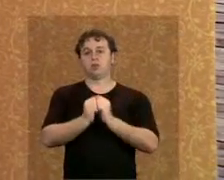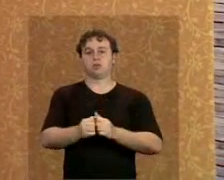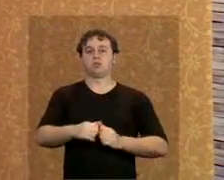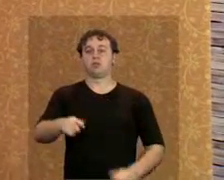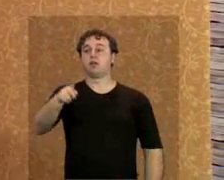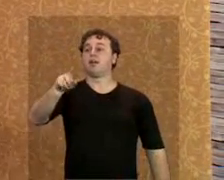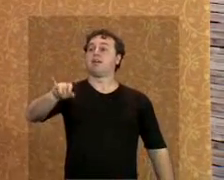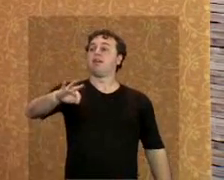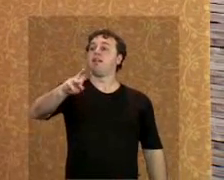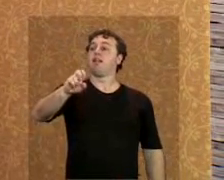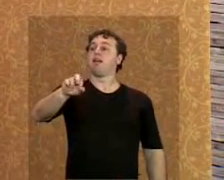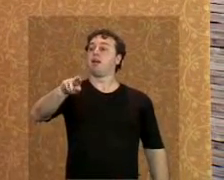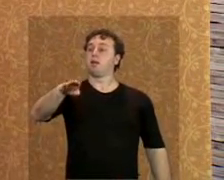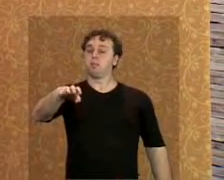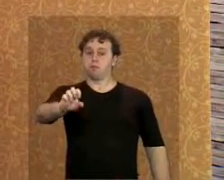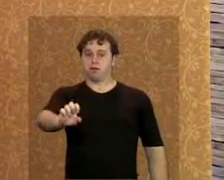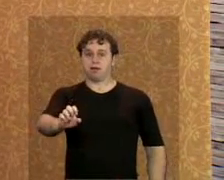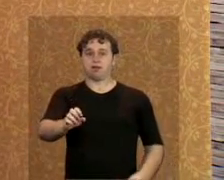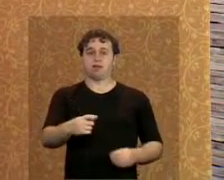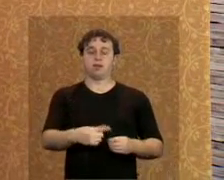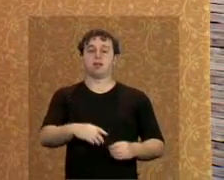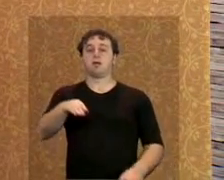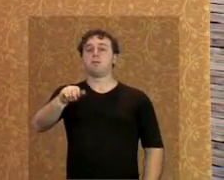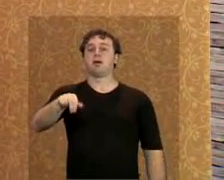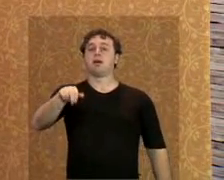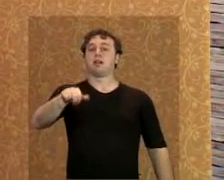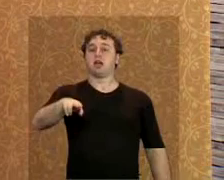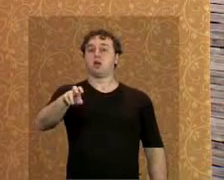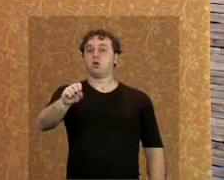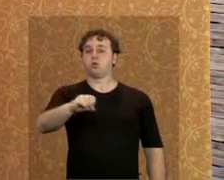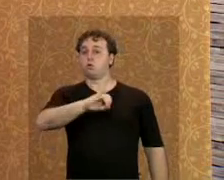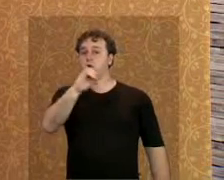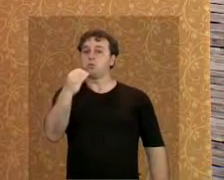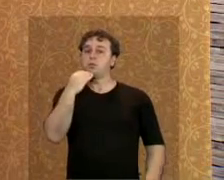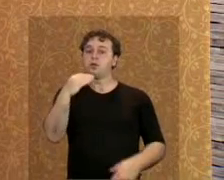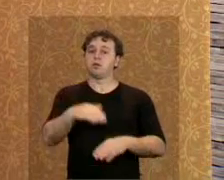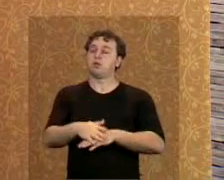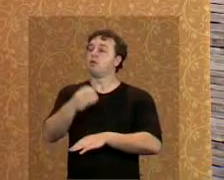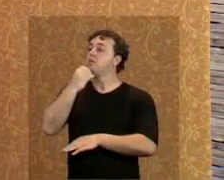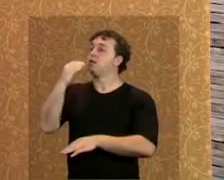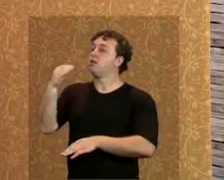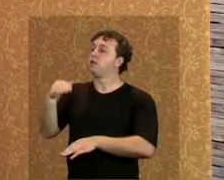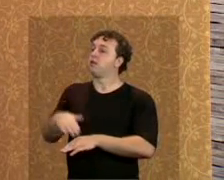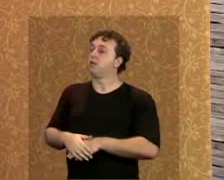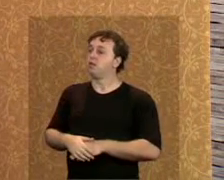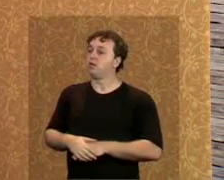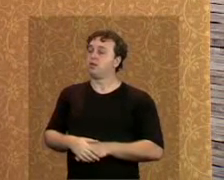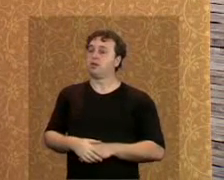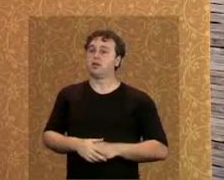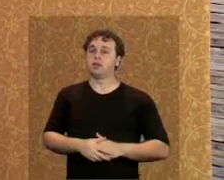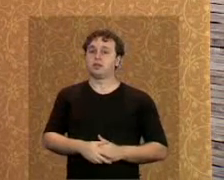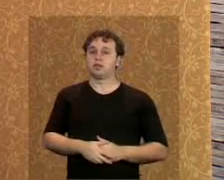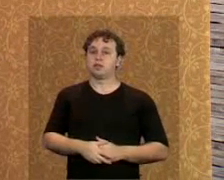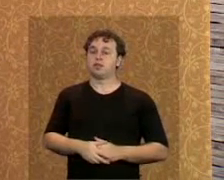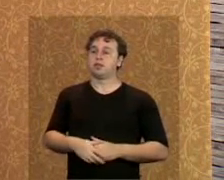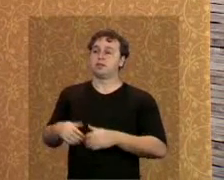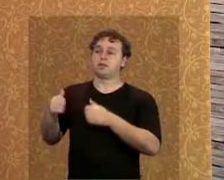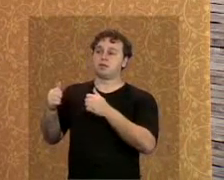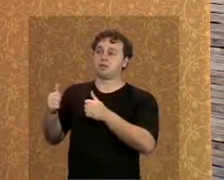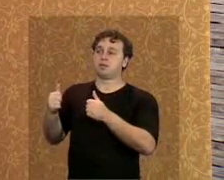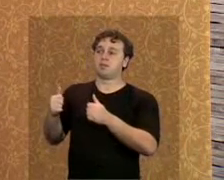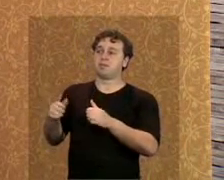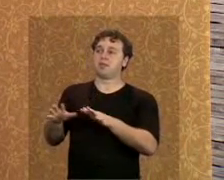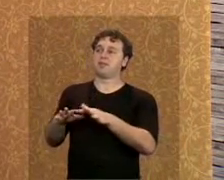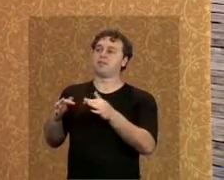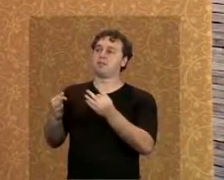que bacana. Alô, Guilherme, boa noite. Boa noite, Lúcio. Aqui comigo está tudo ótimo, com toda